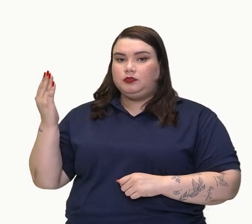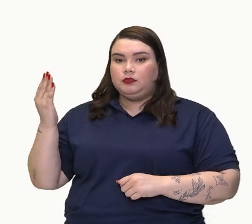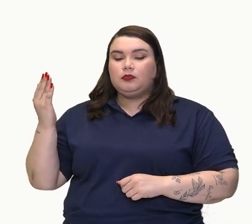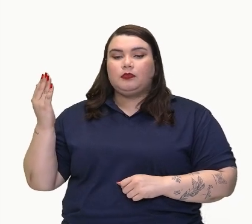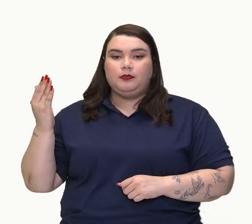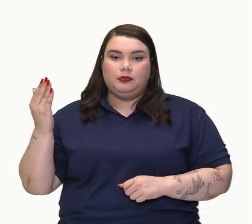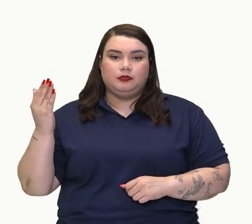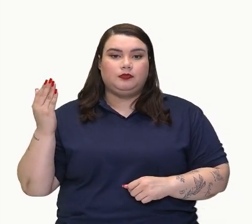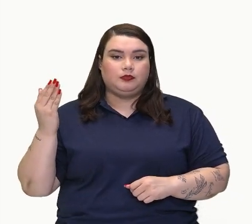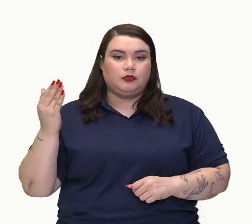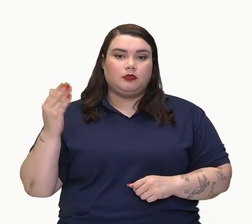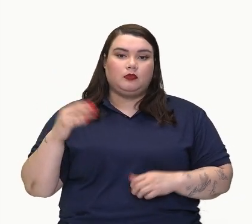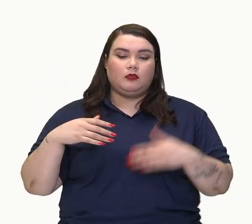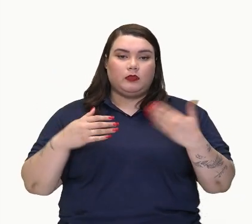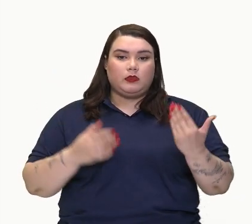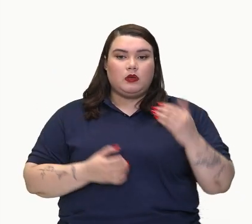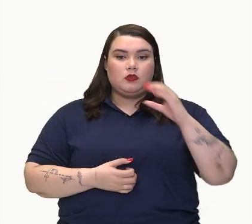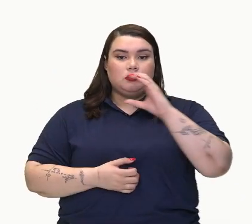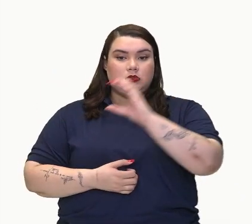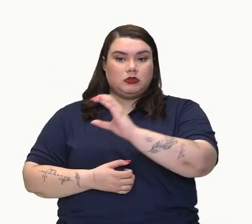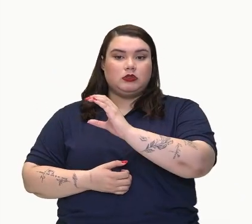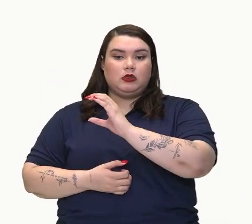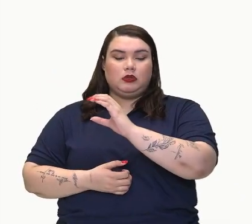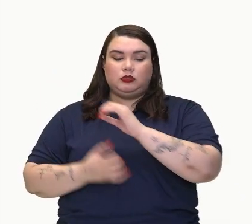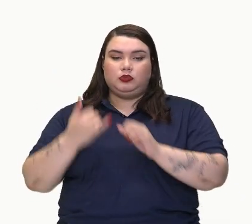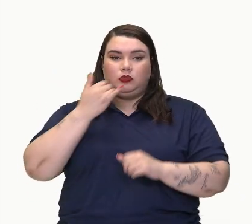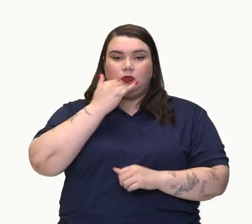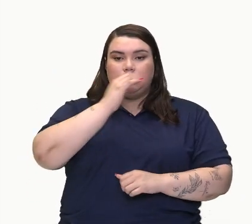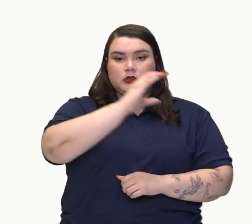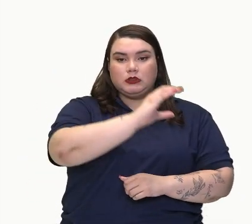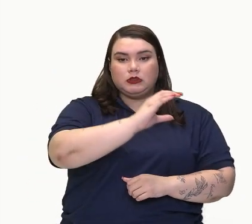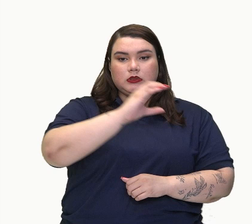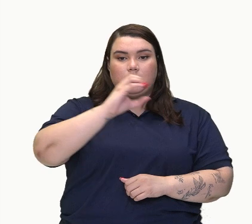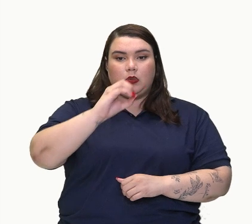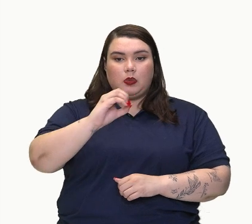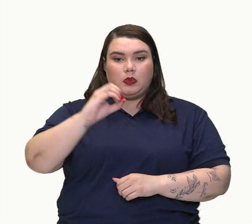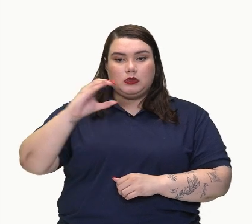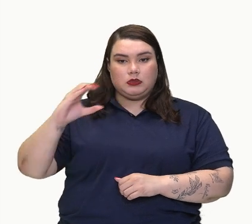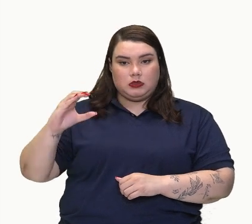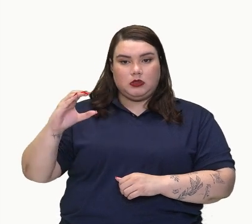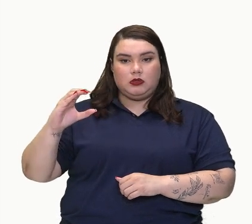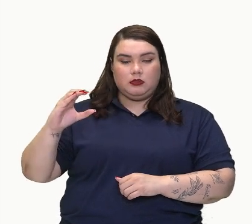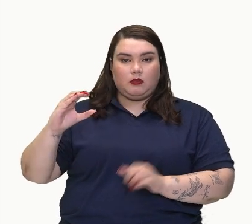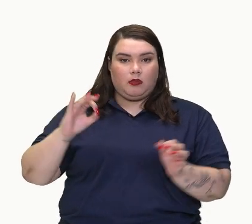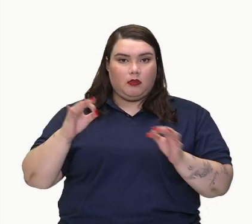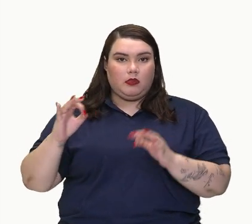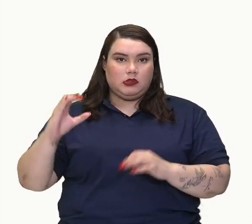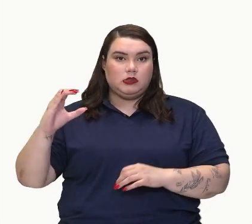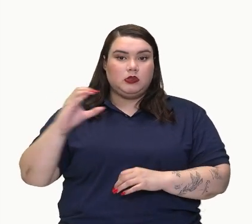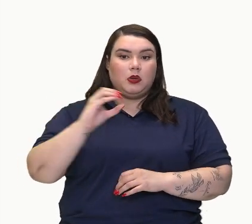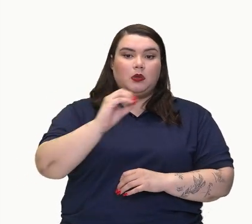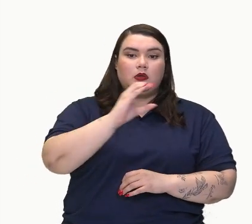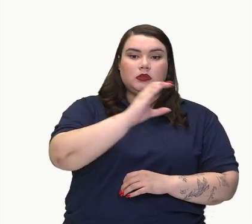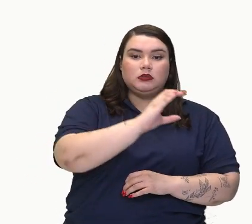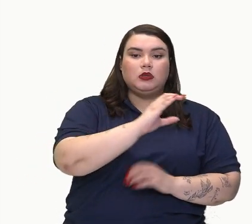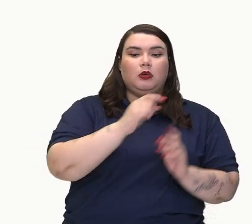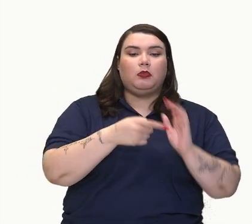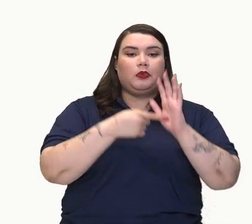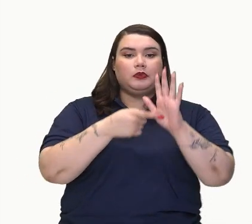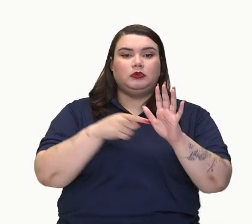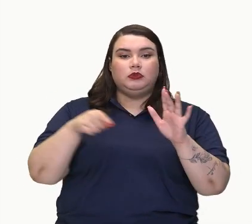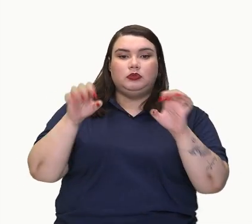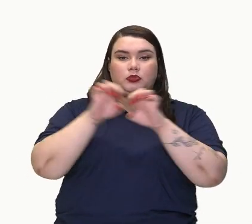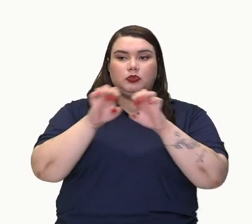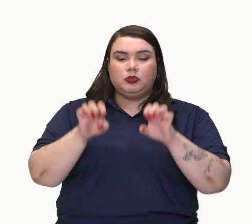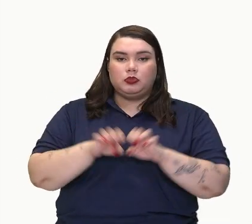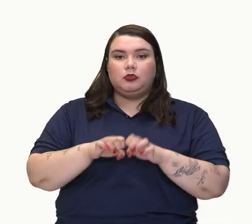outro, eu tenho esta função chamada éter, tá? Então, dependendo da forma que você veja a estrutura, ela vai